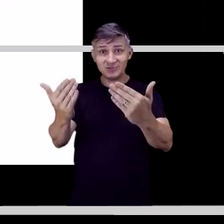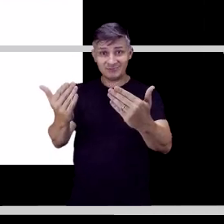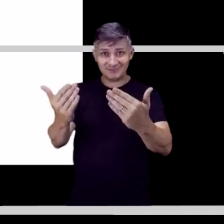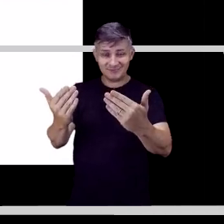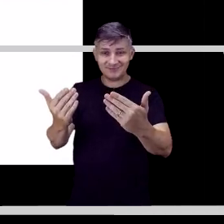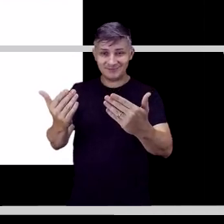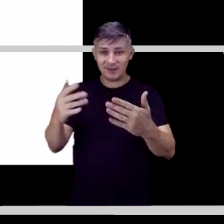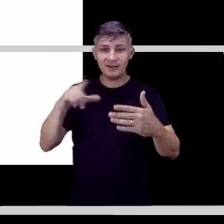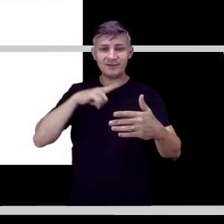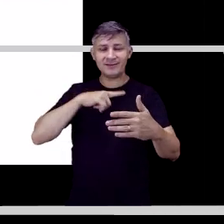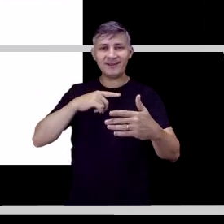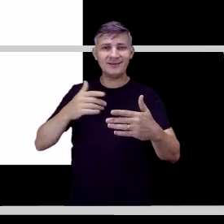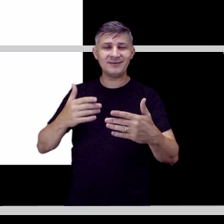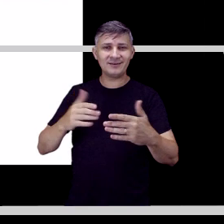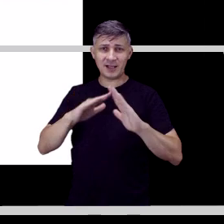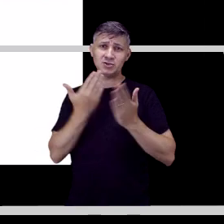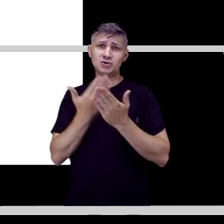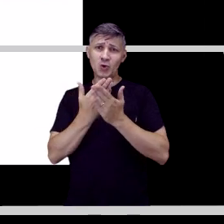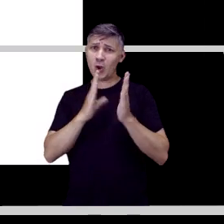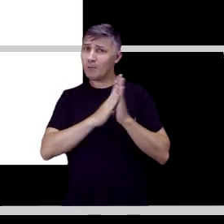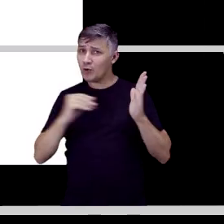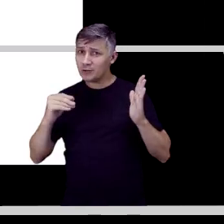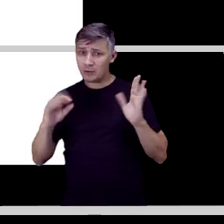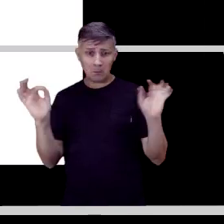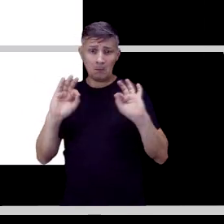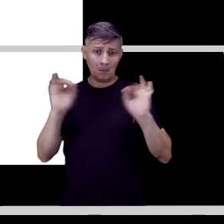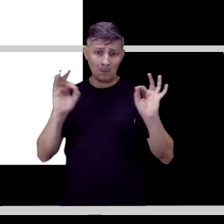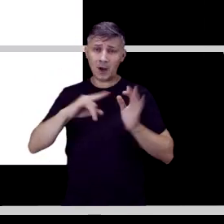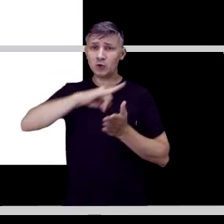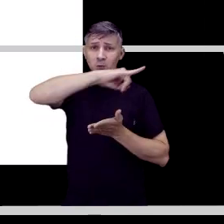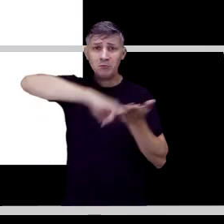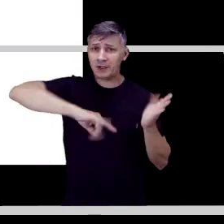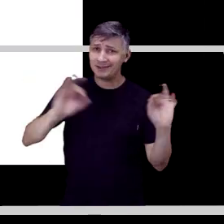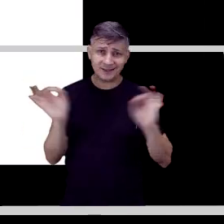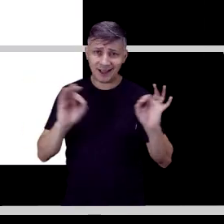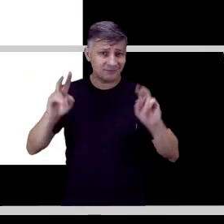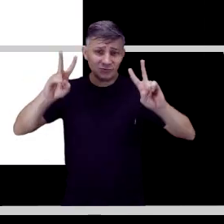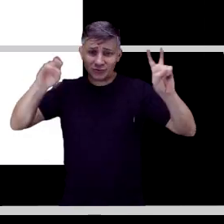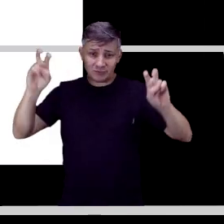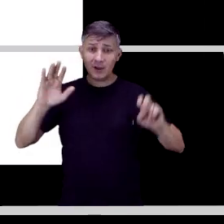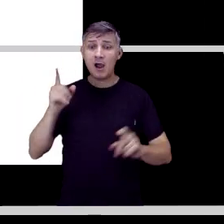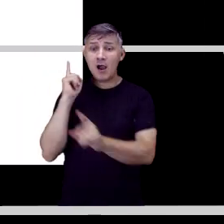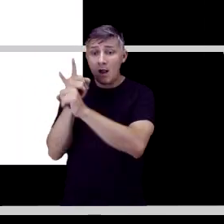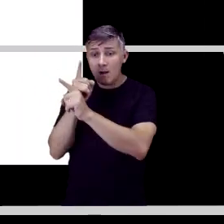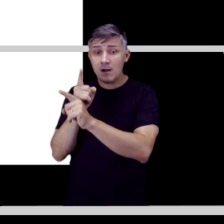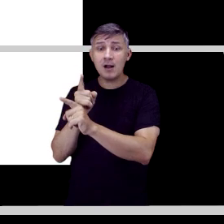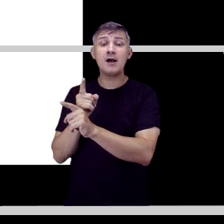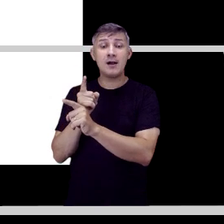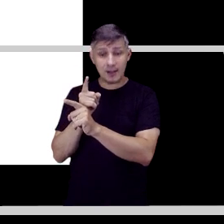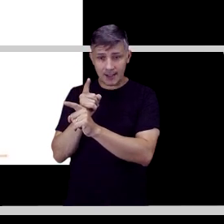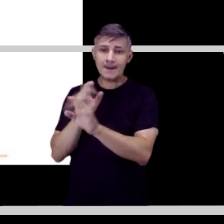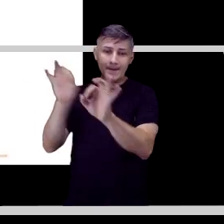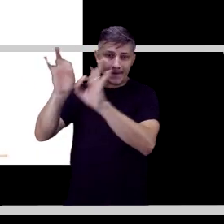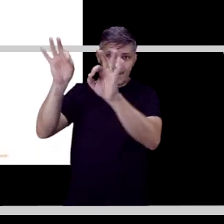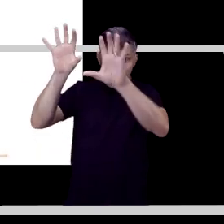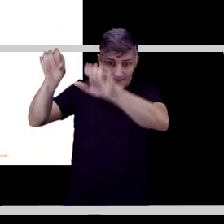fundo da escola modelo, que não havia nenhuma documentação sobre ele, mas então a gente conseguiu